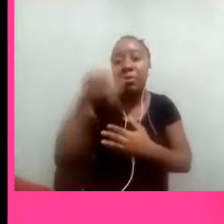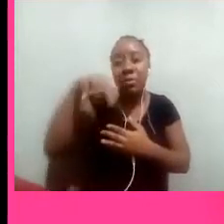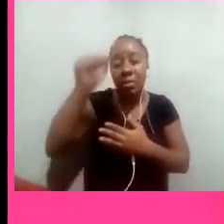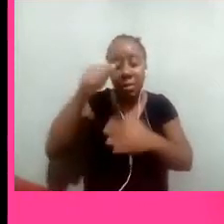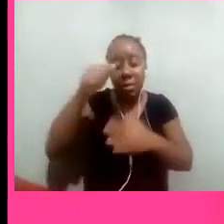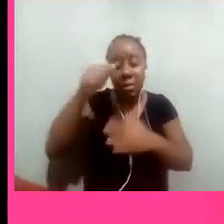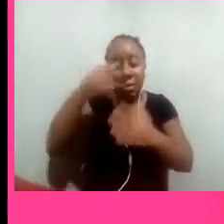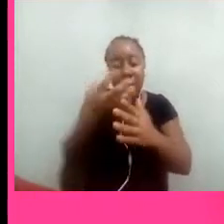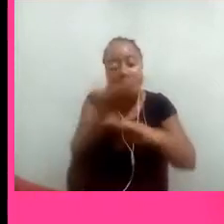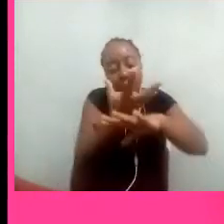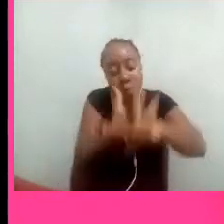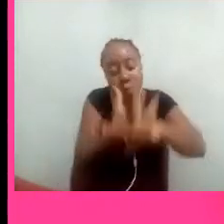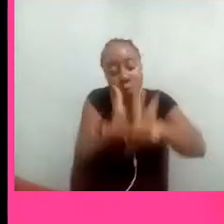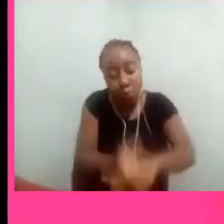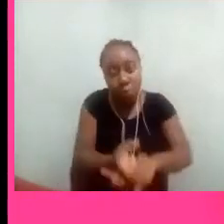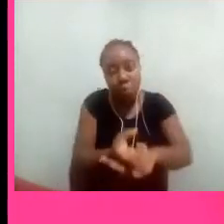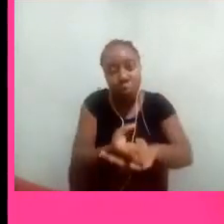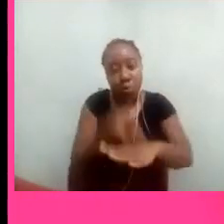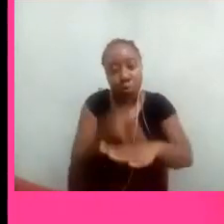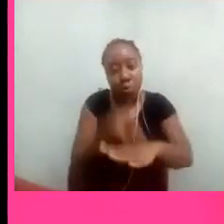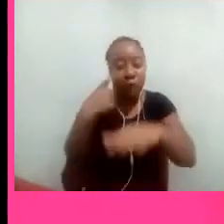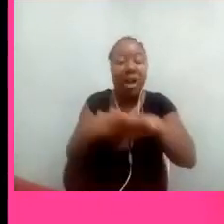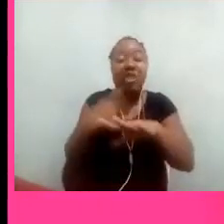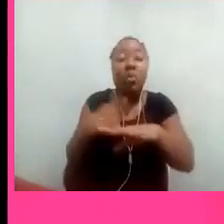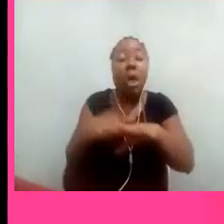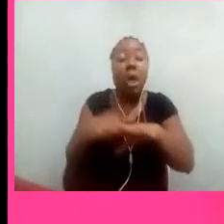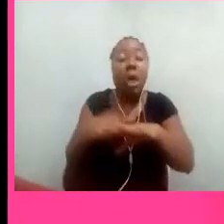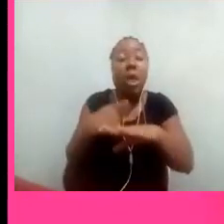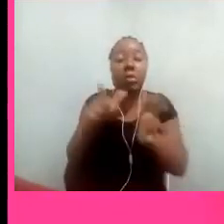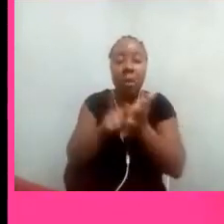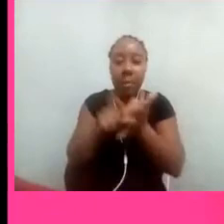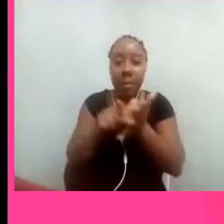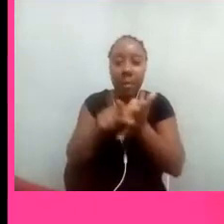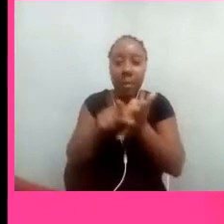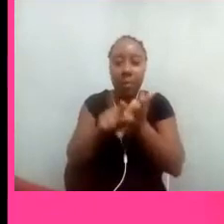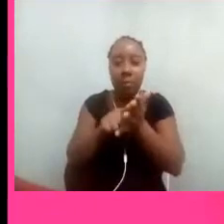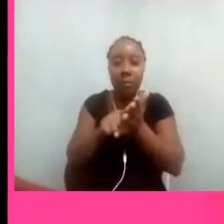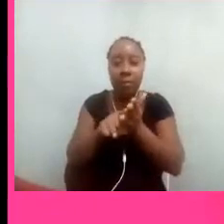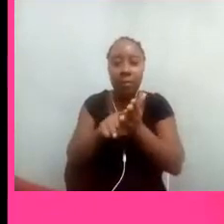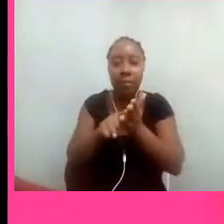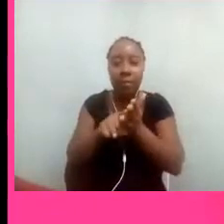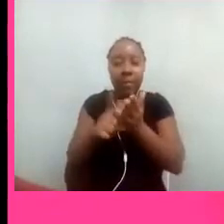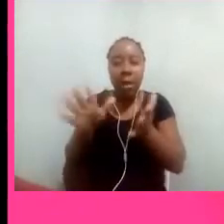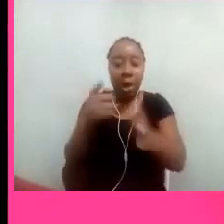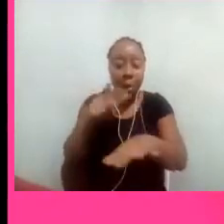cristalizar. E aí, nesse momento, o papel não sofre mais